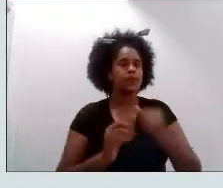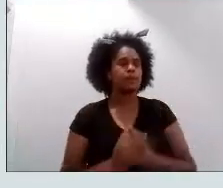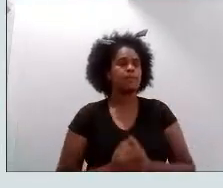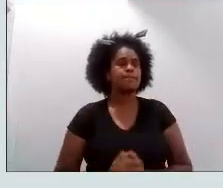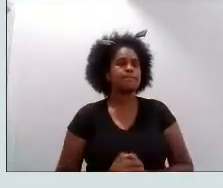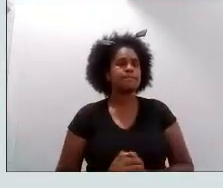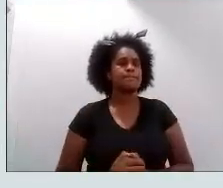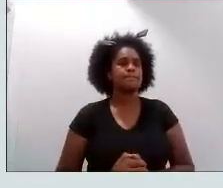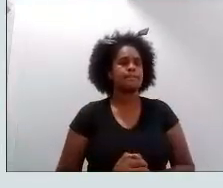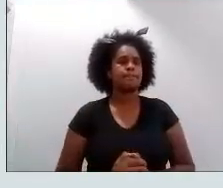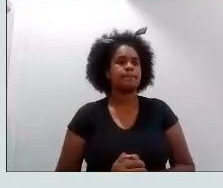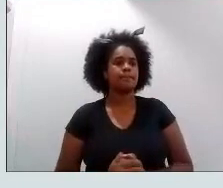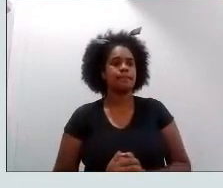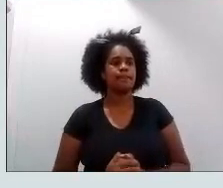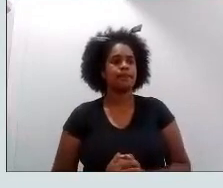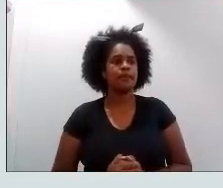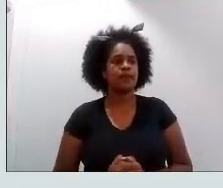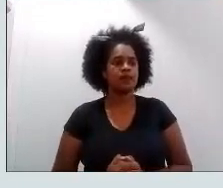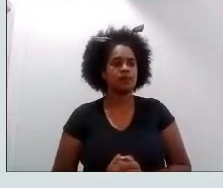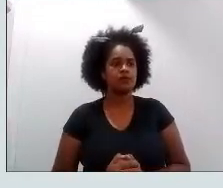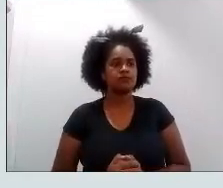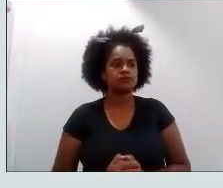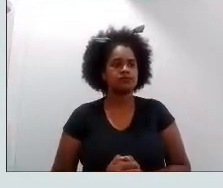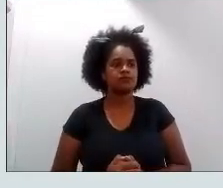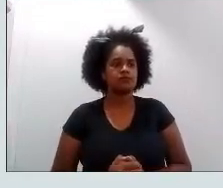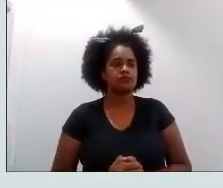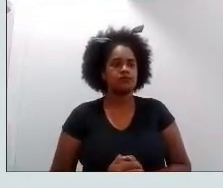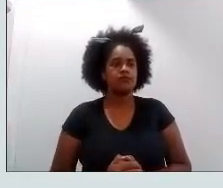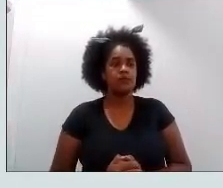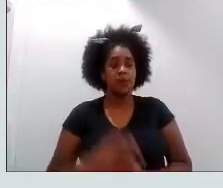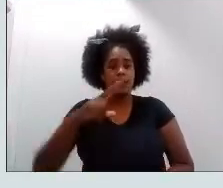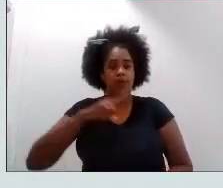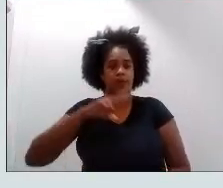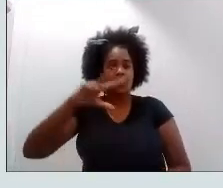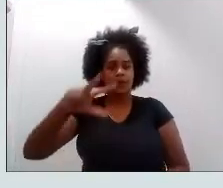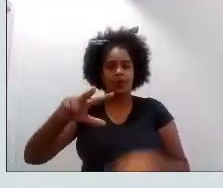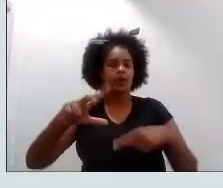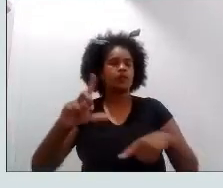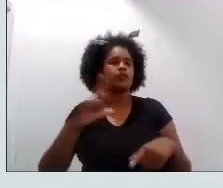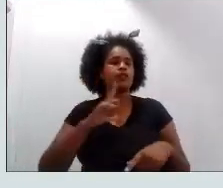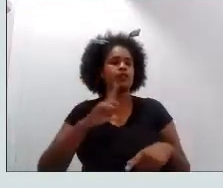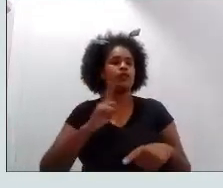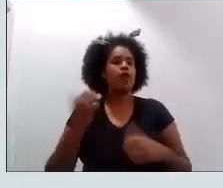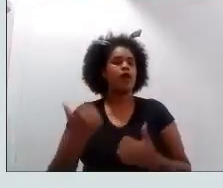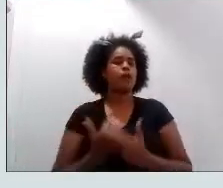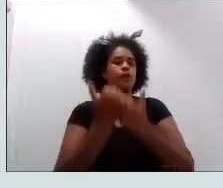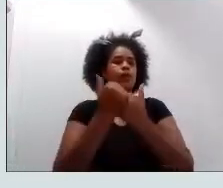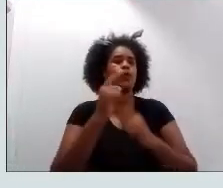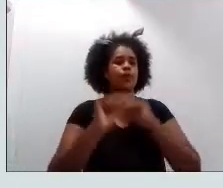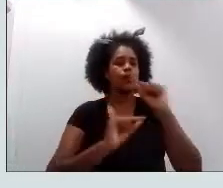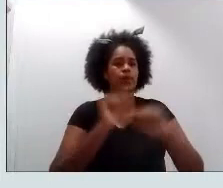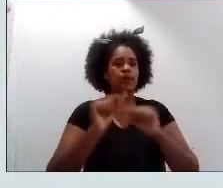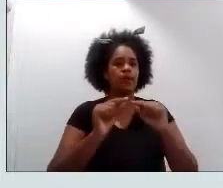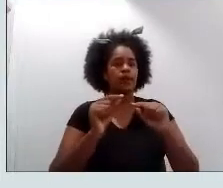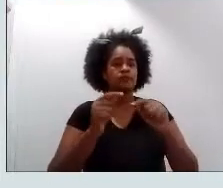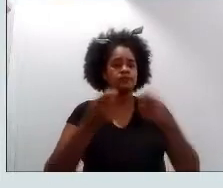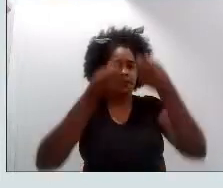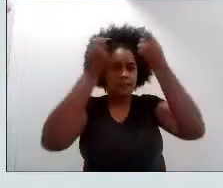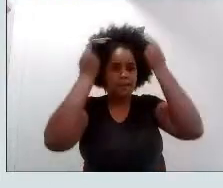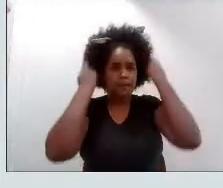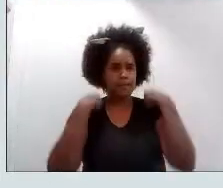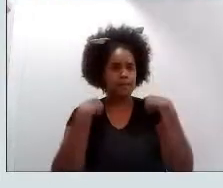né, os portugueses, o apoio dos padres jesuítas e franciscanos, que ajudaram de